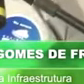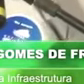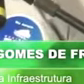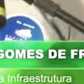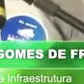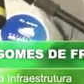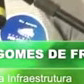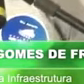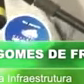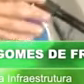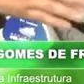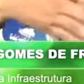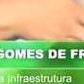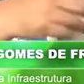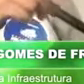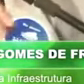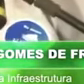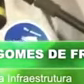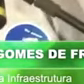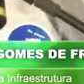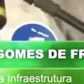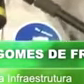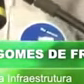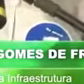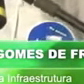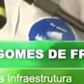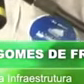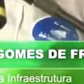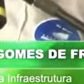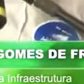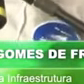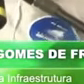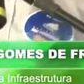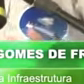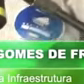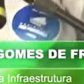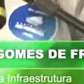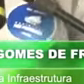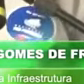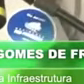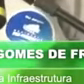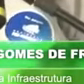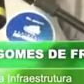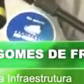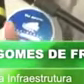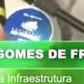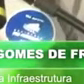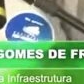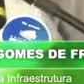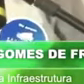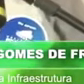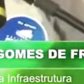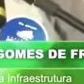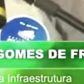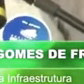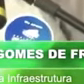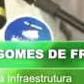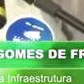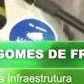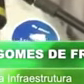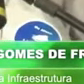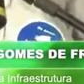cerrado aprenderam a corrigir o solo e introduziram a tecnologia ao campo